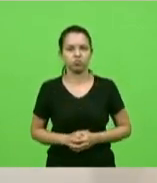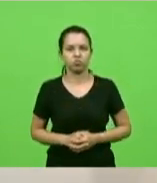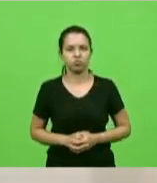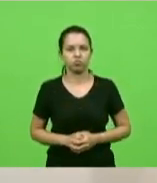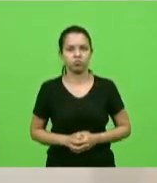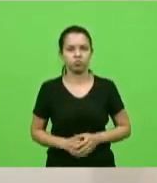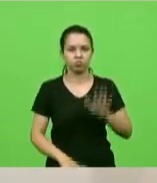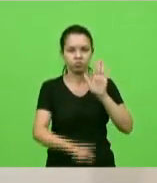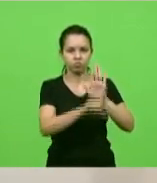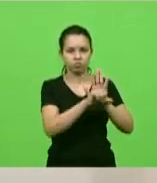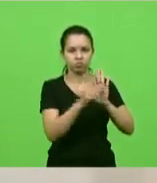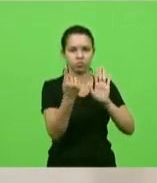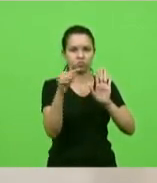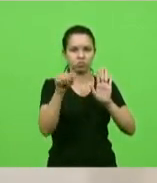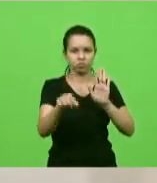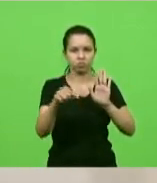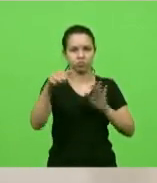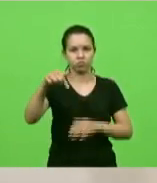Lei